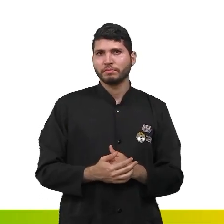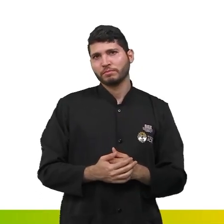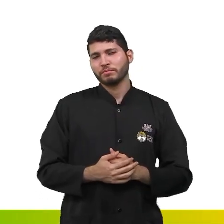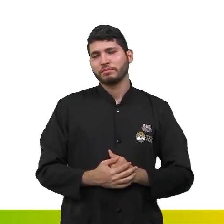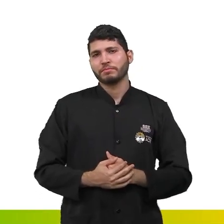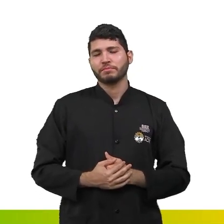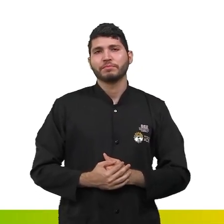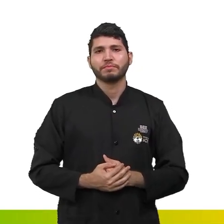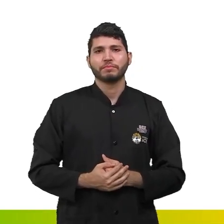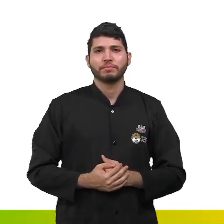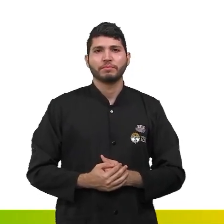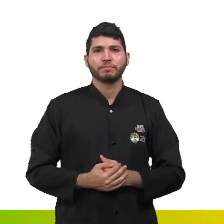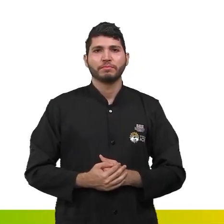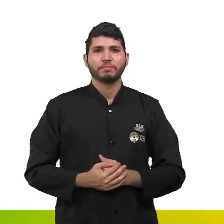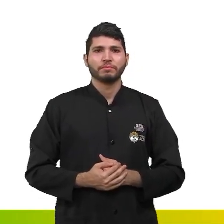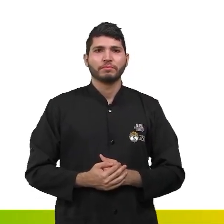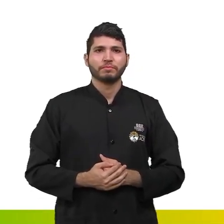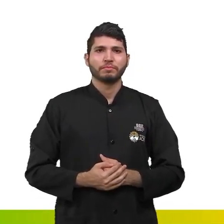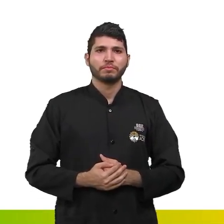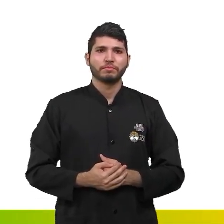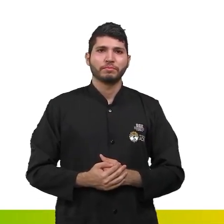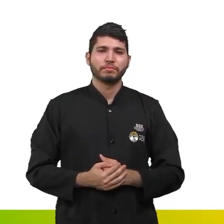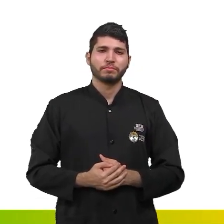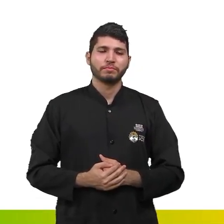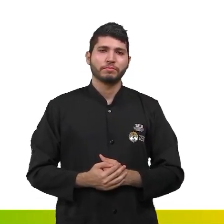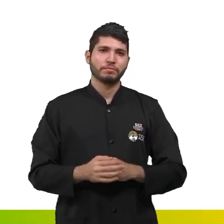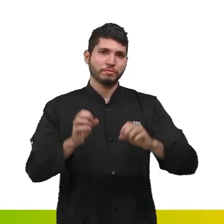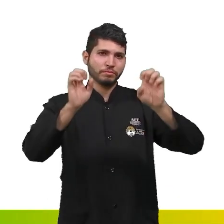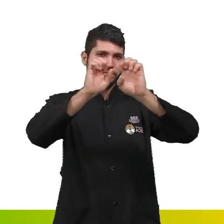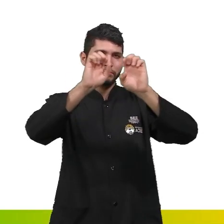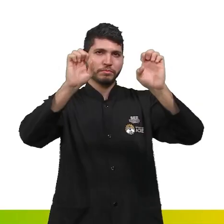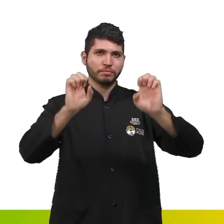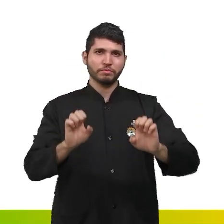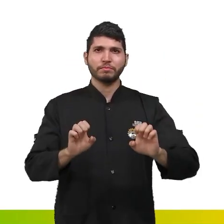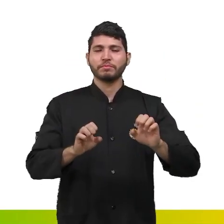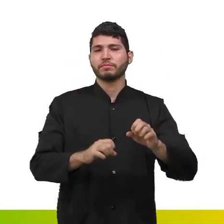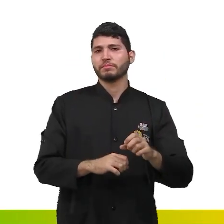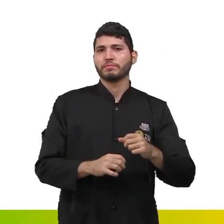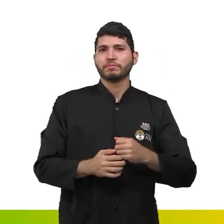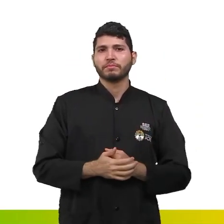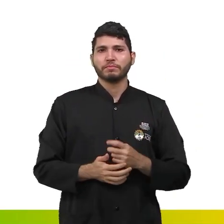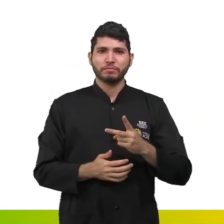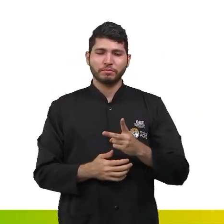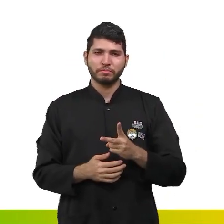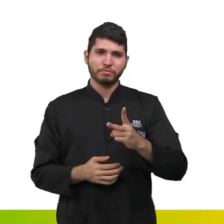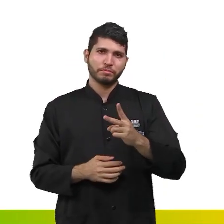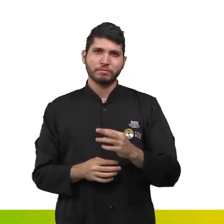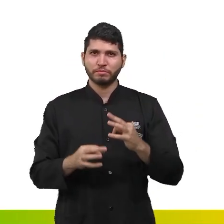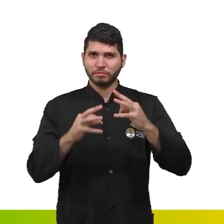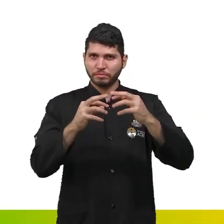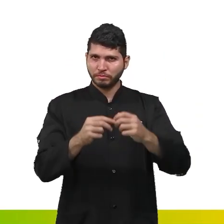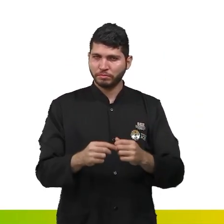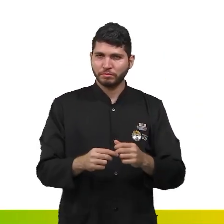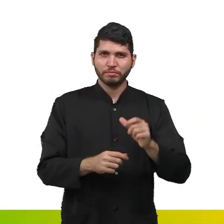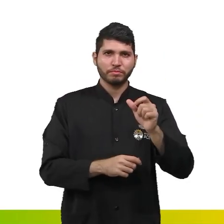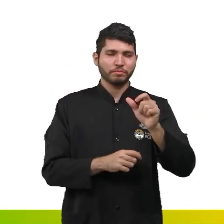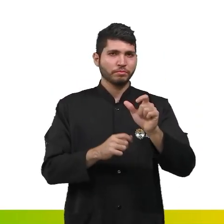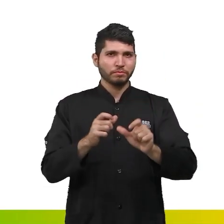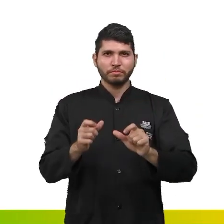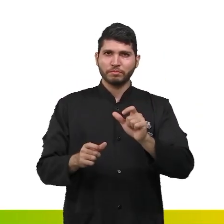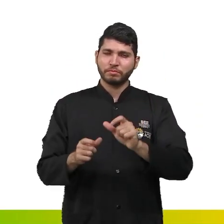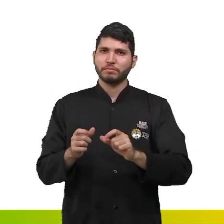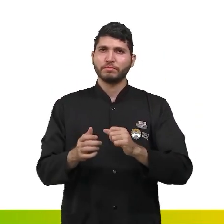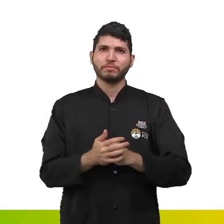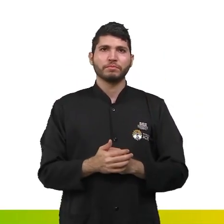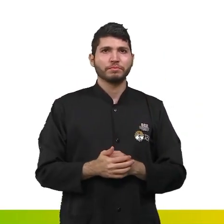Então, é o que a questão aqui disse, né? E essa estrutura aí se mantém para todas as pessoas do discurso, né? Primeira pessoa do